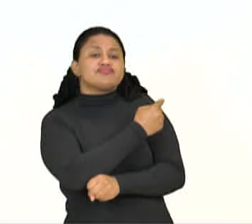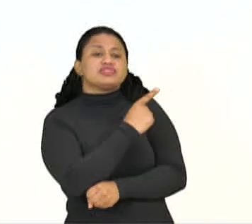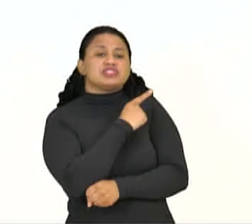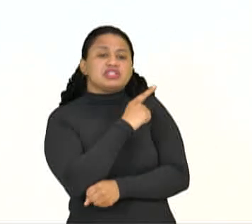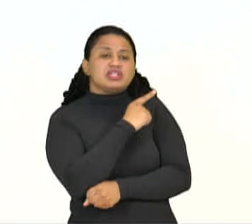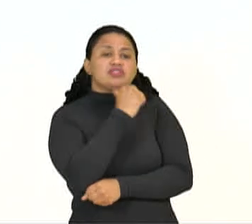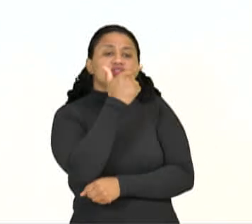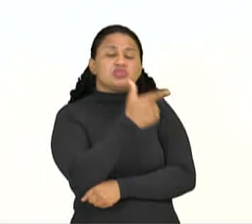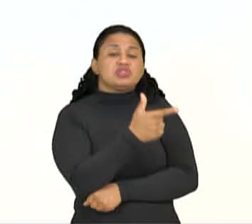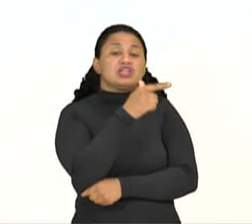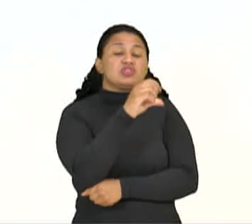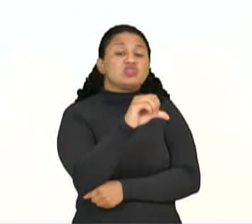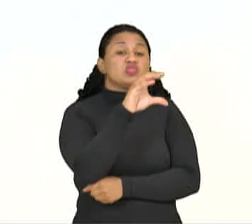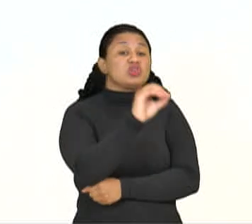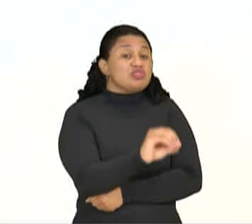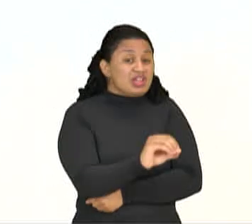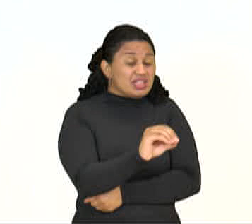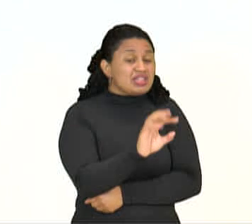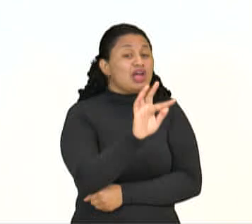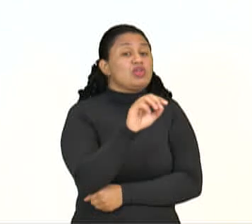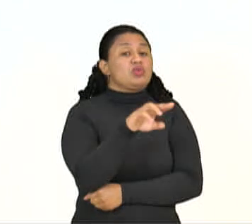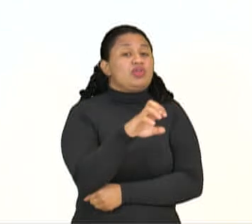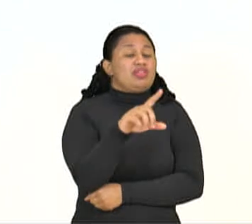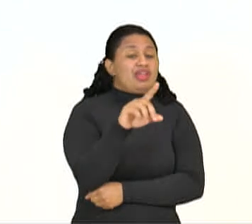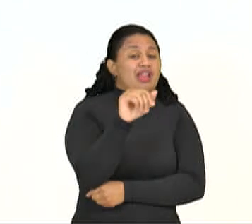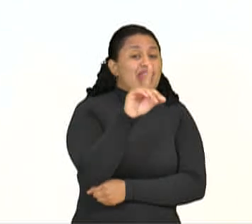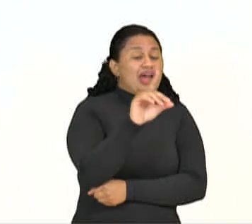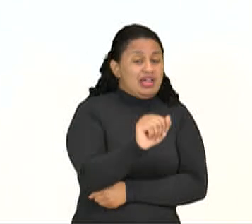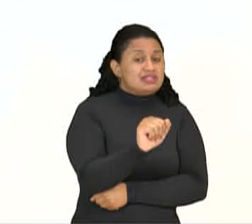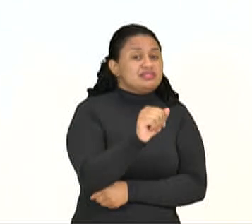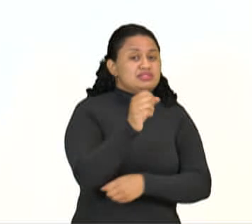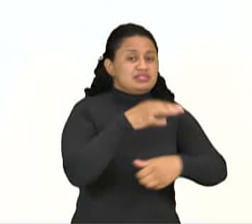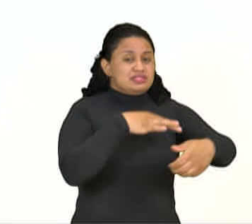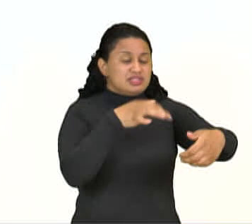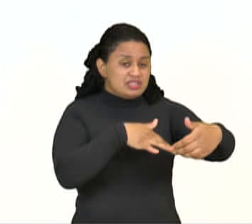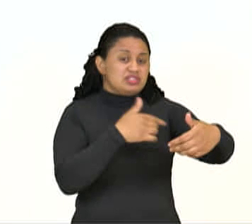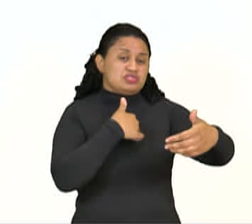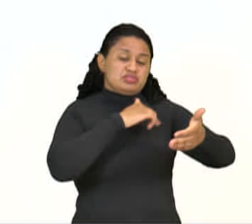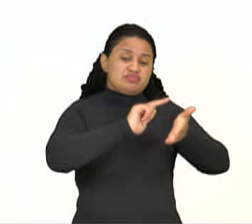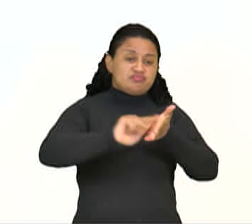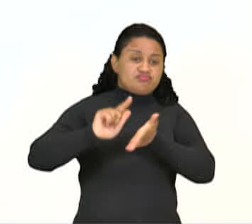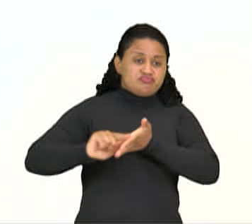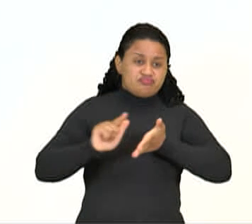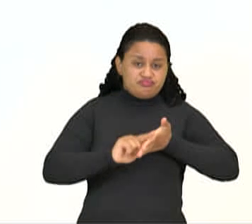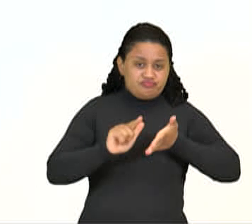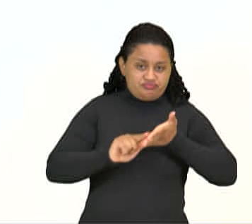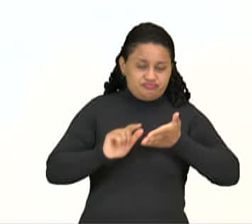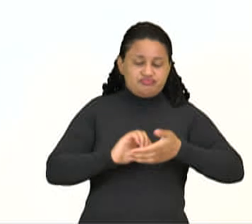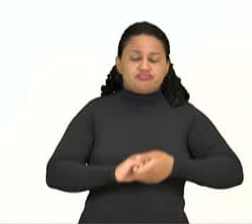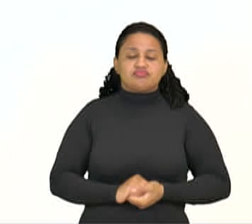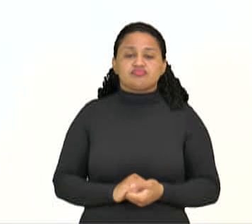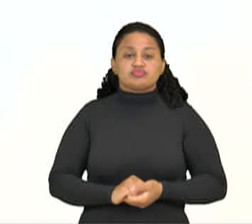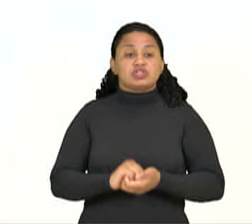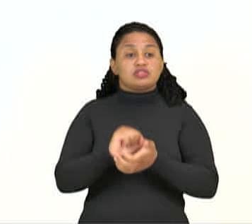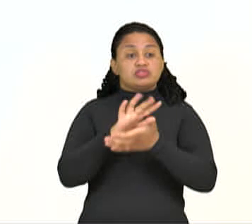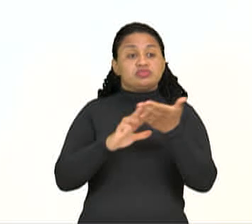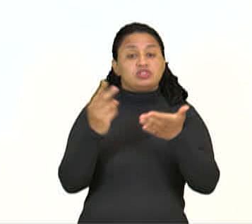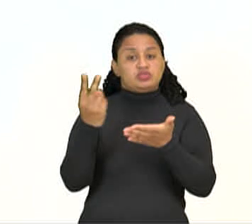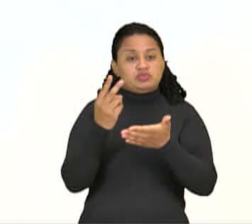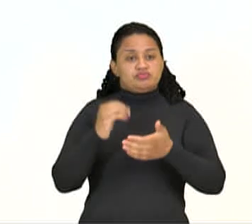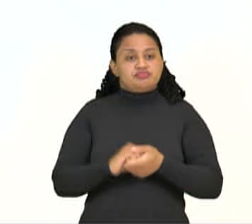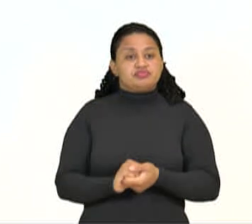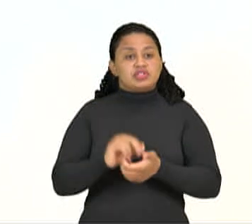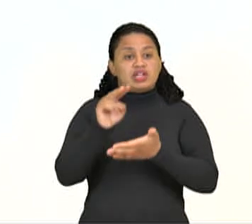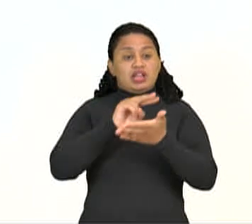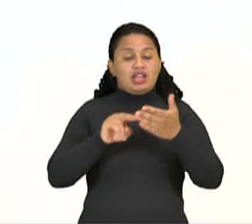290 toneladas de lixo foram retiradas do local após o evento. Atividade 2 para você.